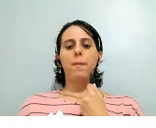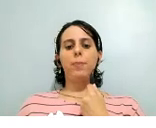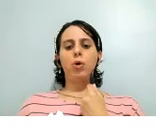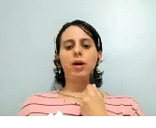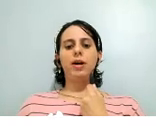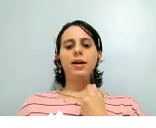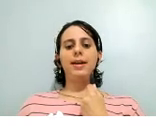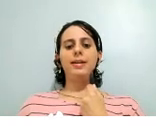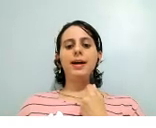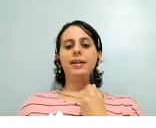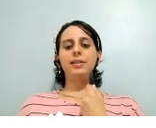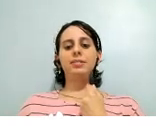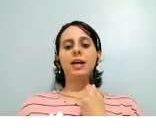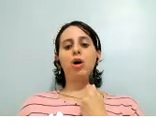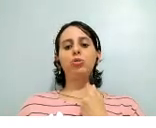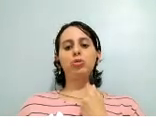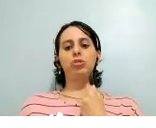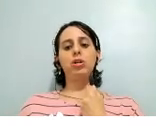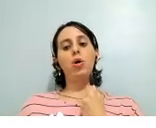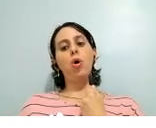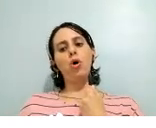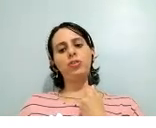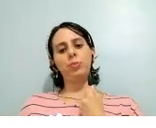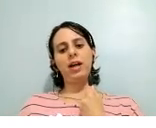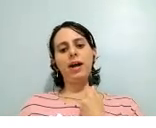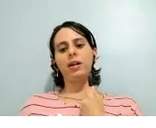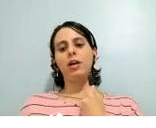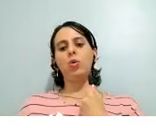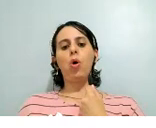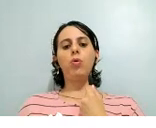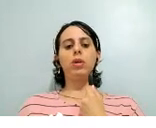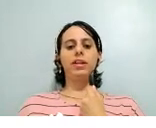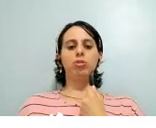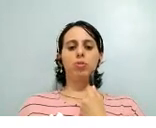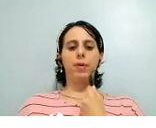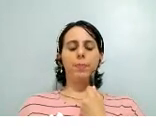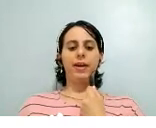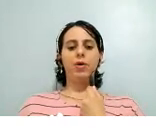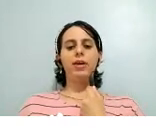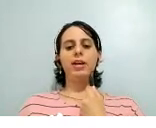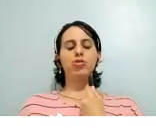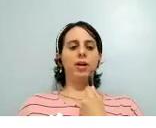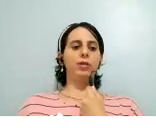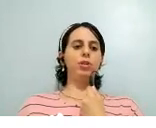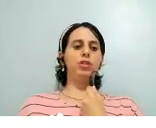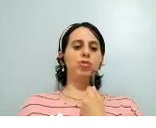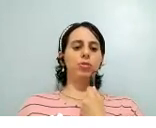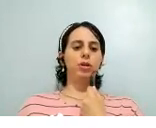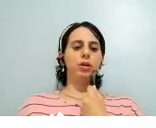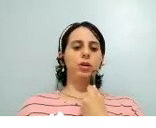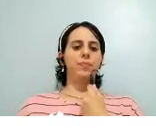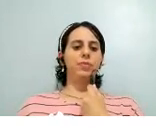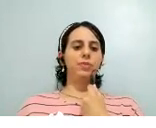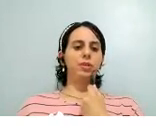cobrir boca e nariz ao tossir ou espirrar com um lenço de papel e jogar no